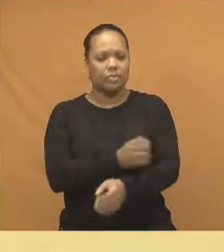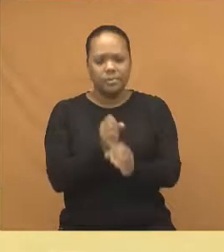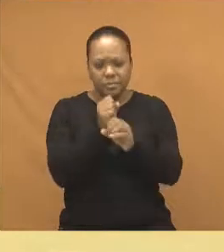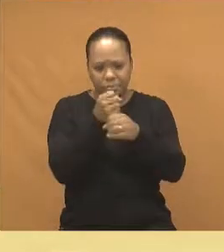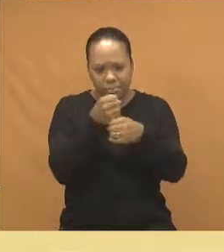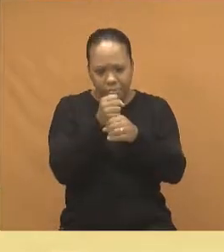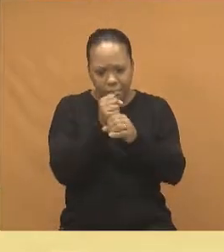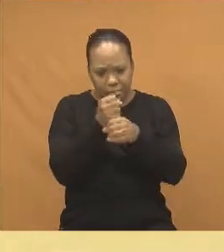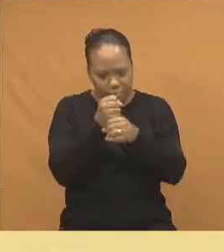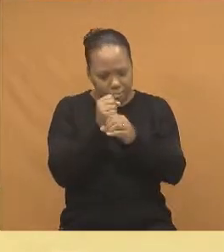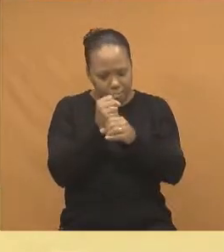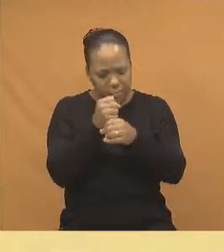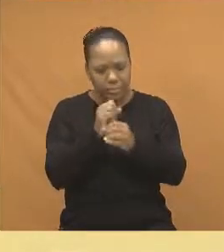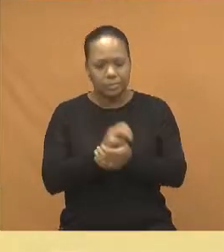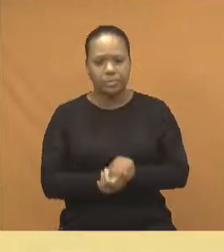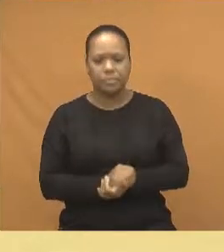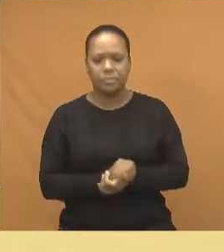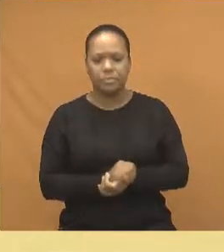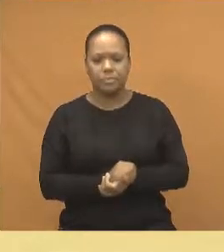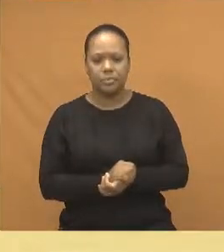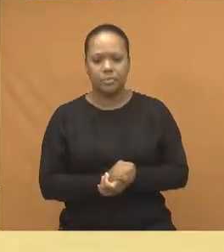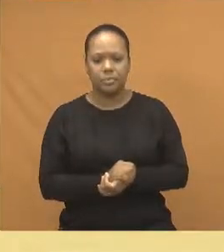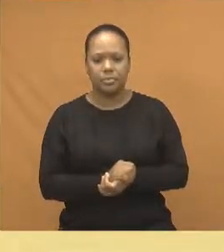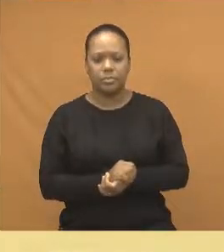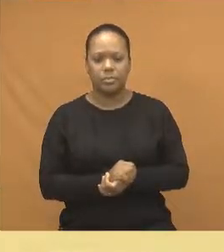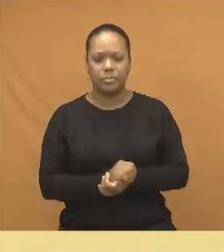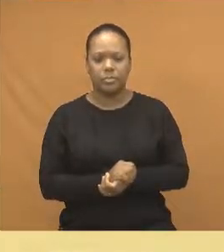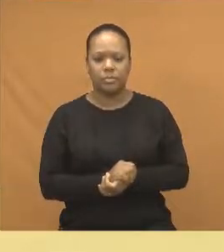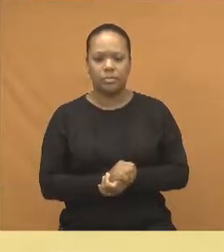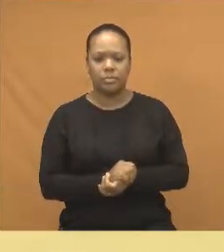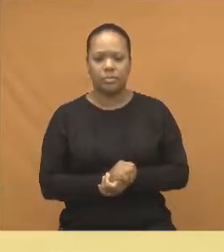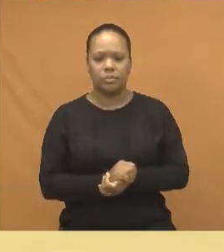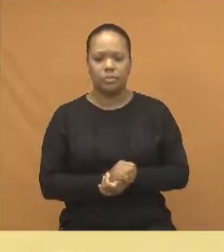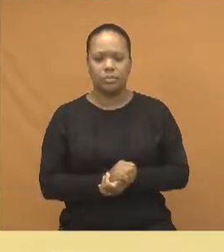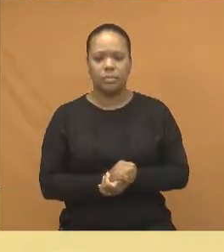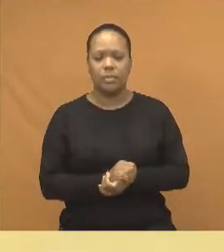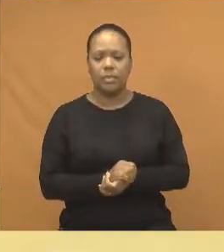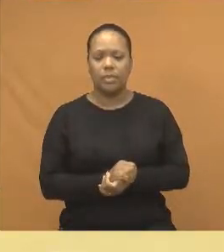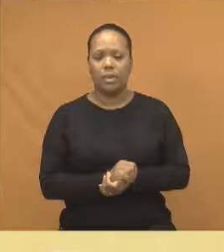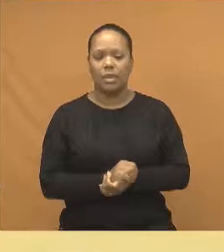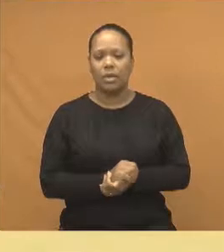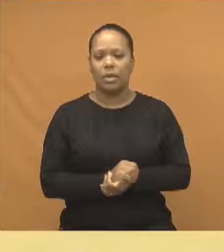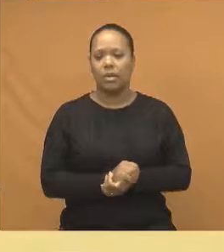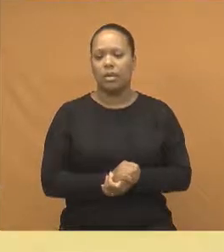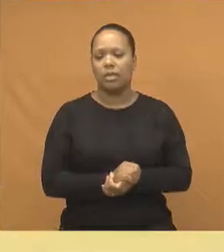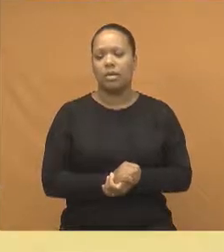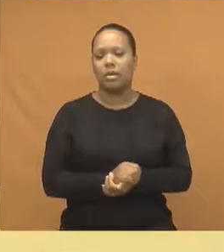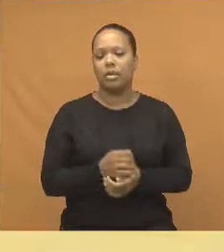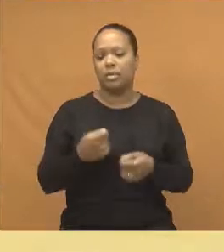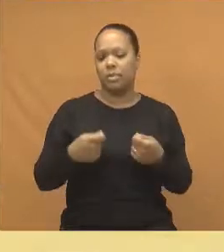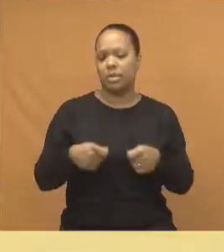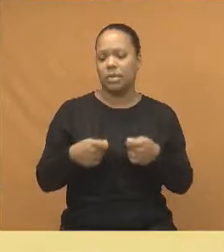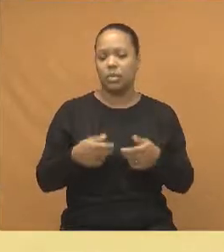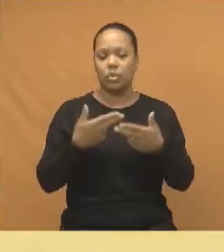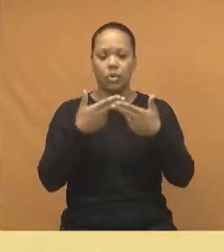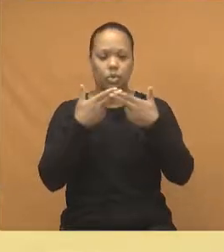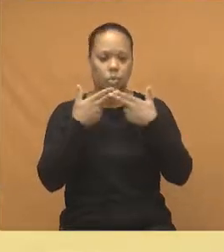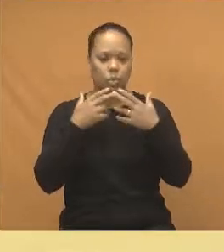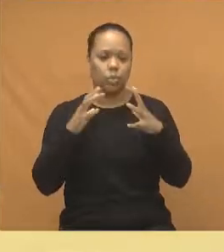laboratoriais ou que não venham a ser feitos em caráter de jejum total e